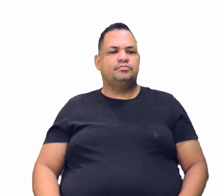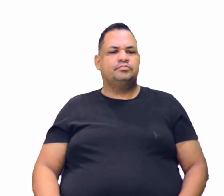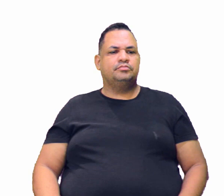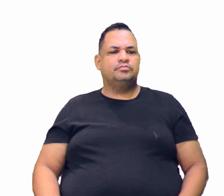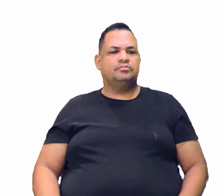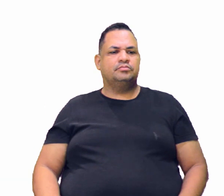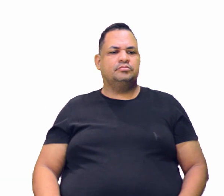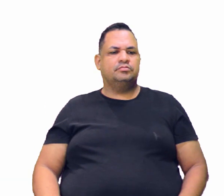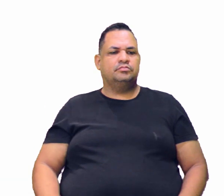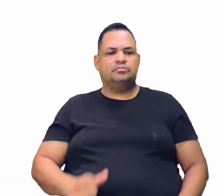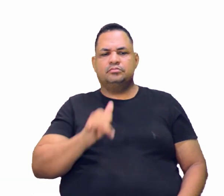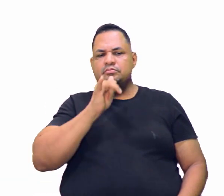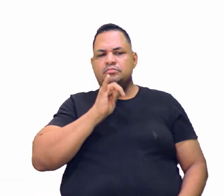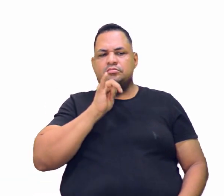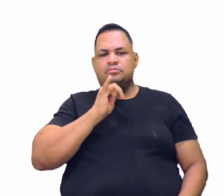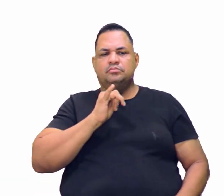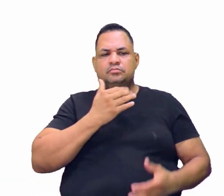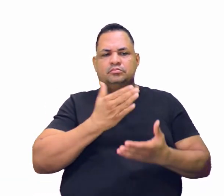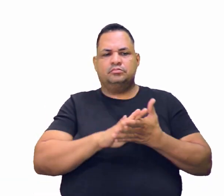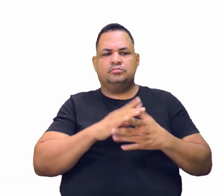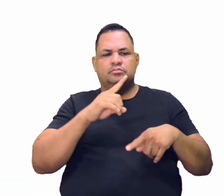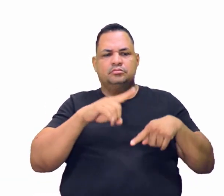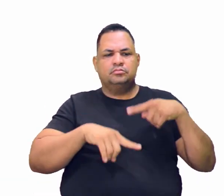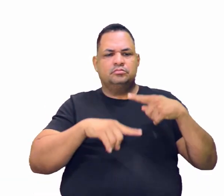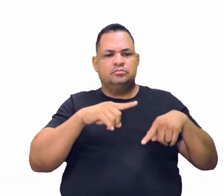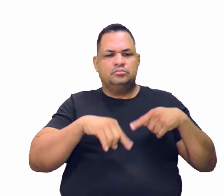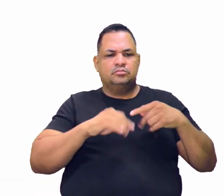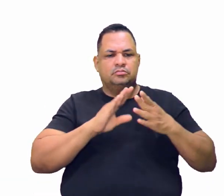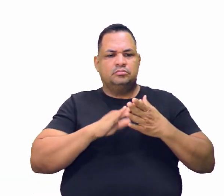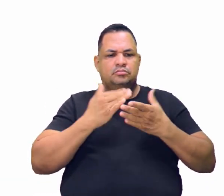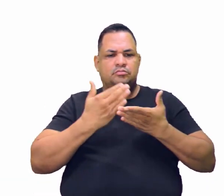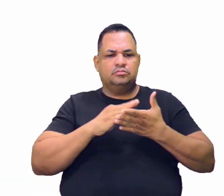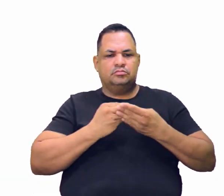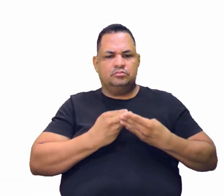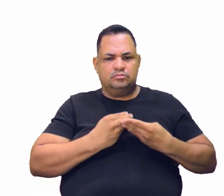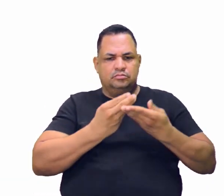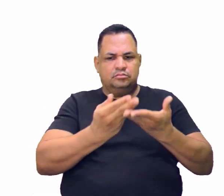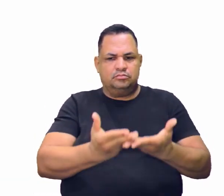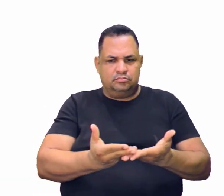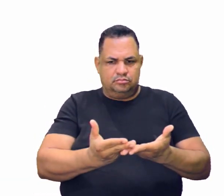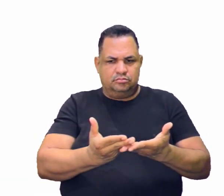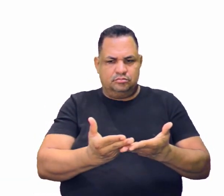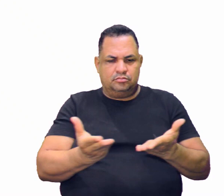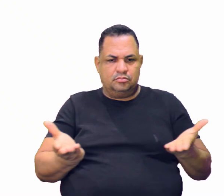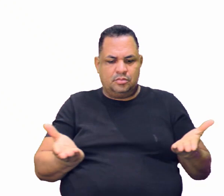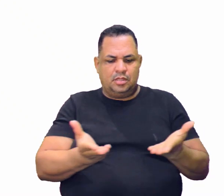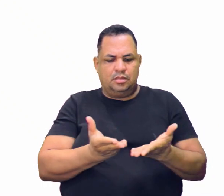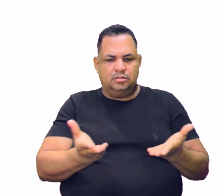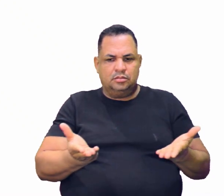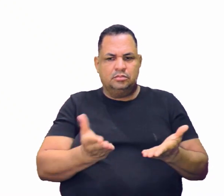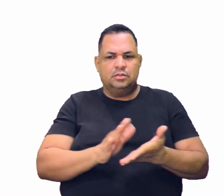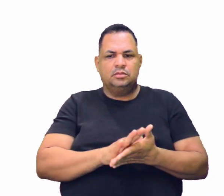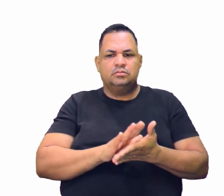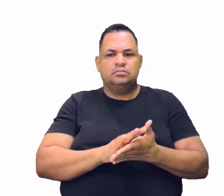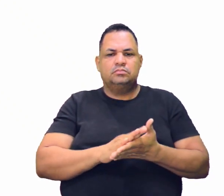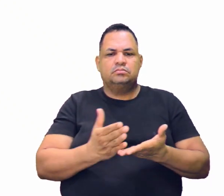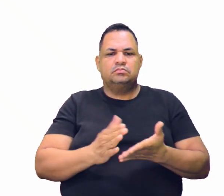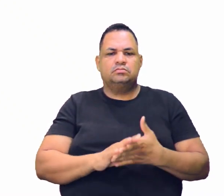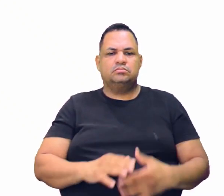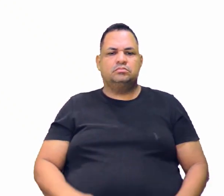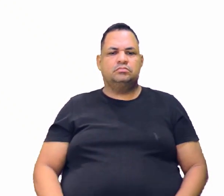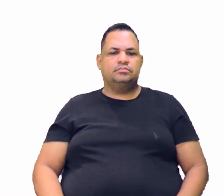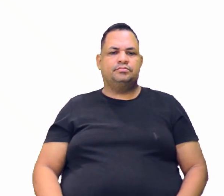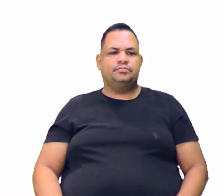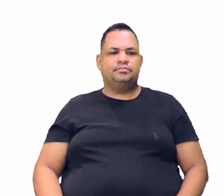Vamos lá. O exemplo. As encomendas foram entregues em mão. Ó, não houve